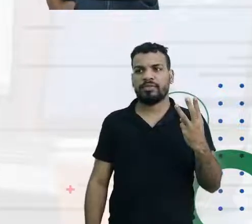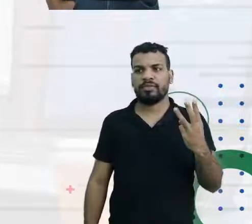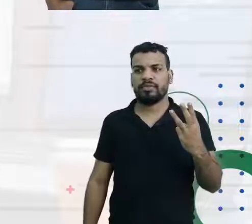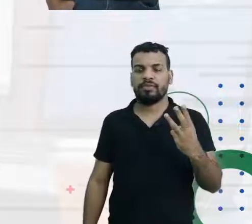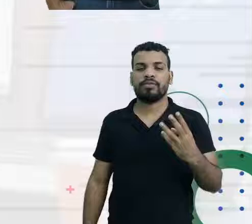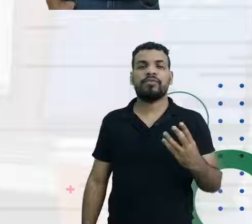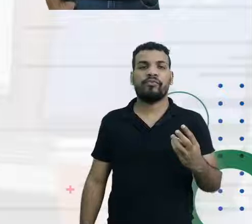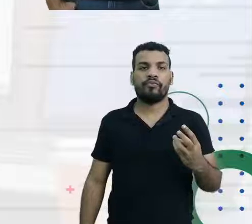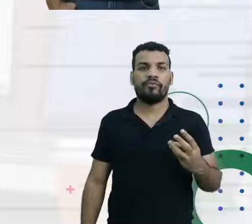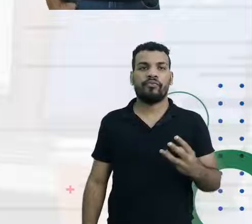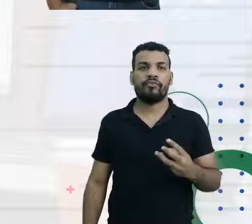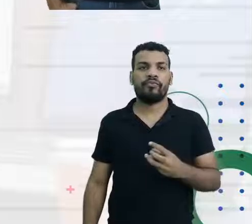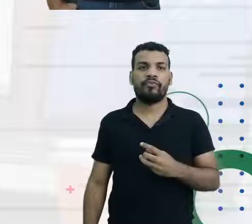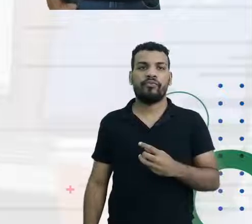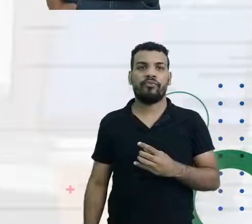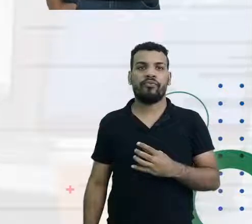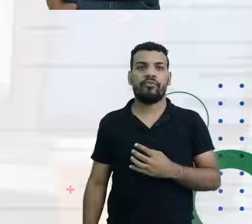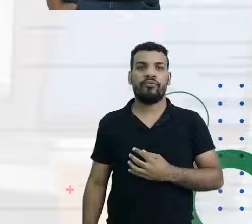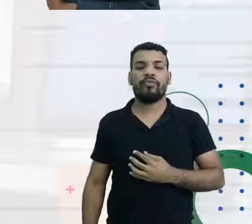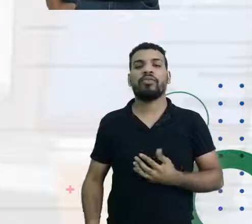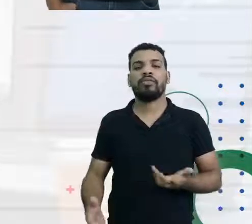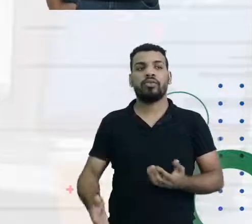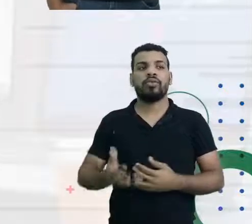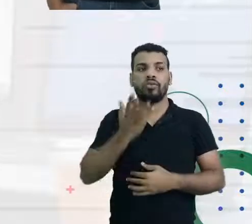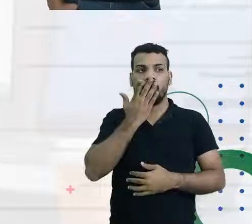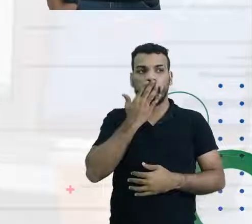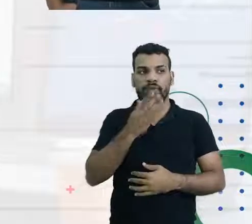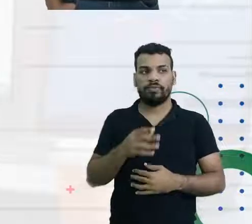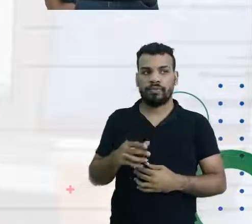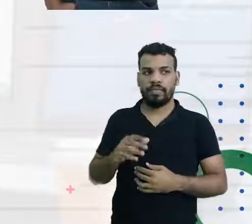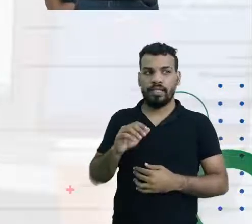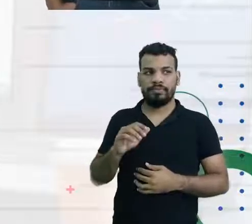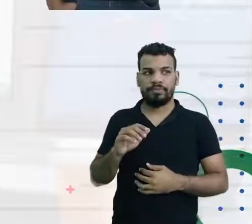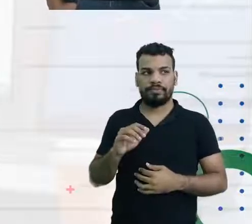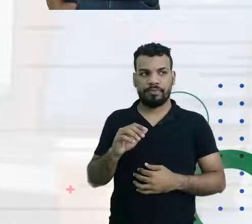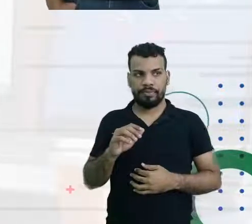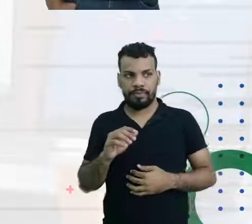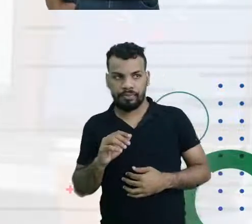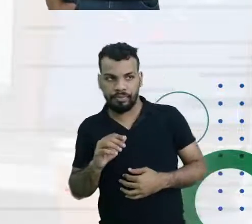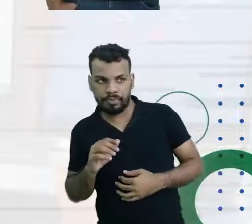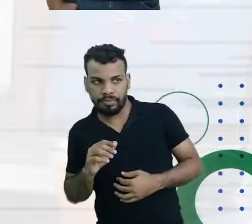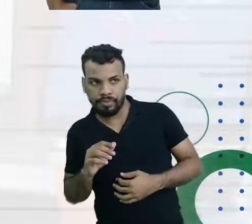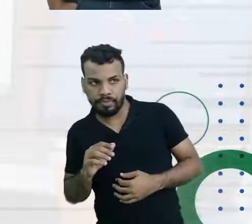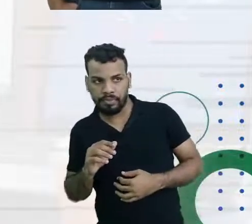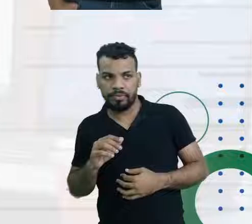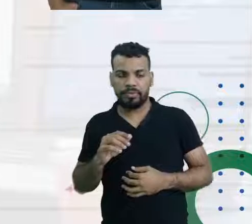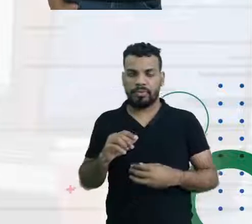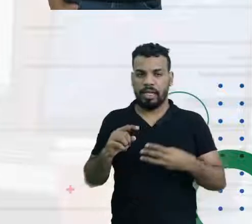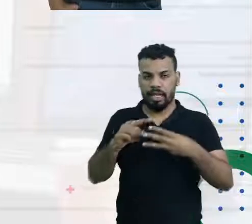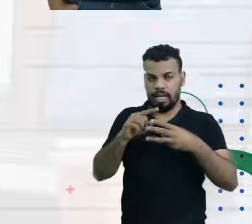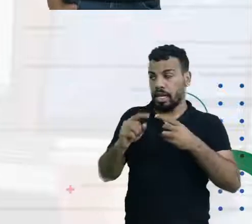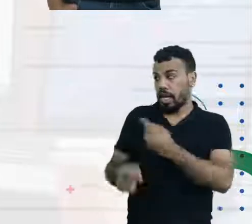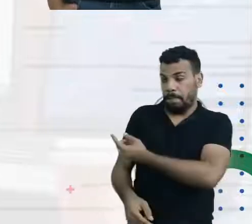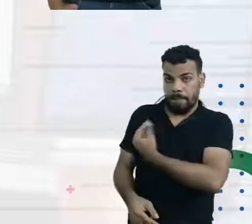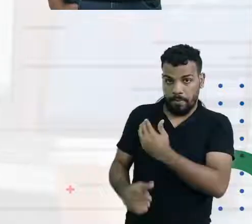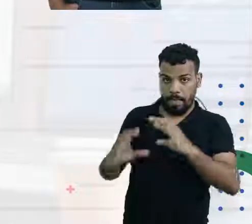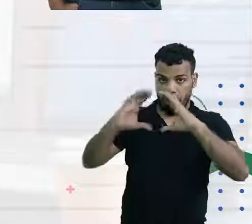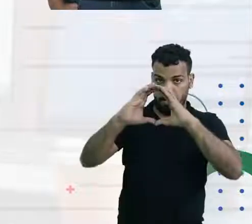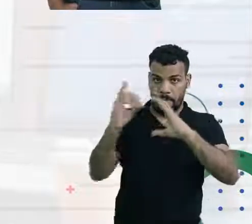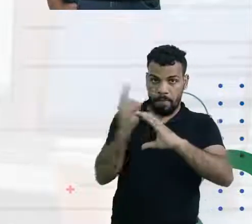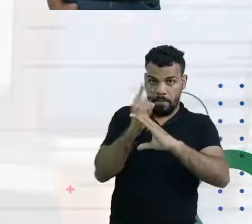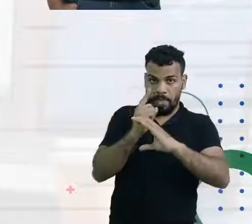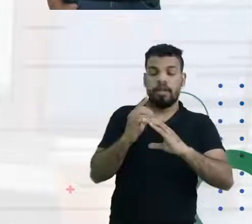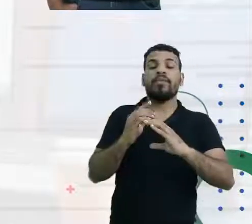base. Cores análogas, que são cores vizinhas. Dentro desse círculo, muitos games e muitos